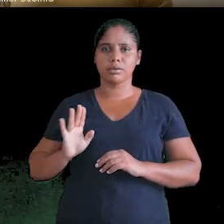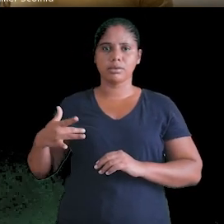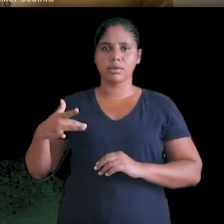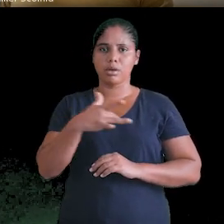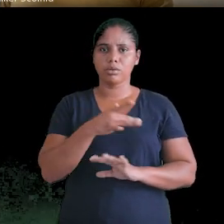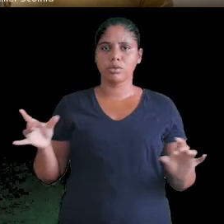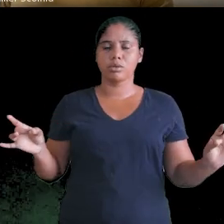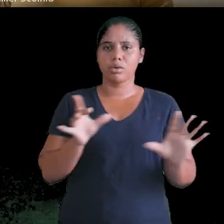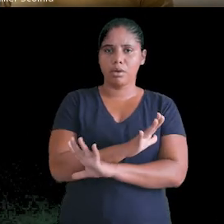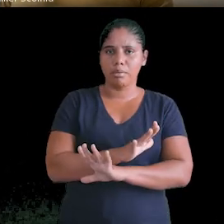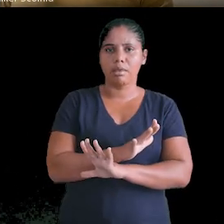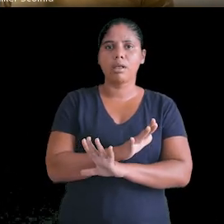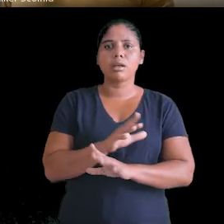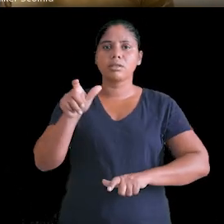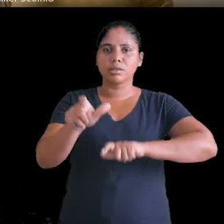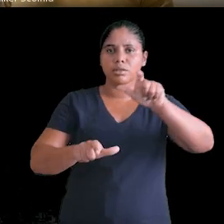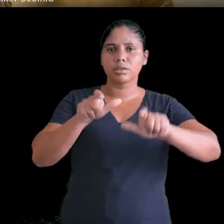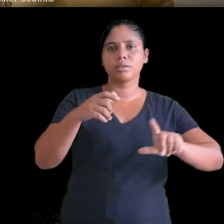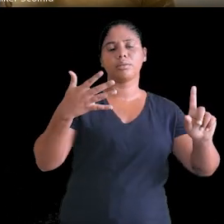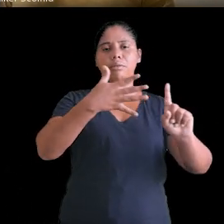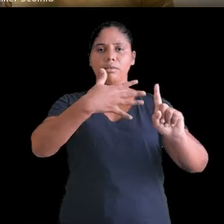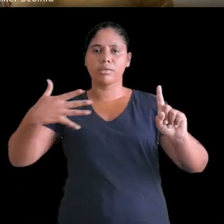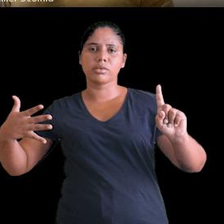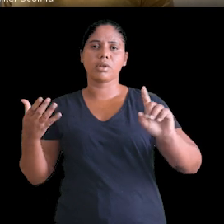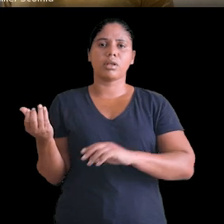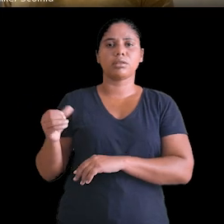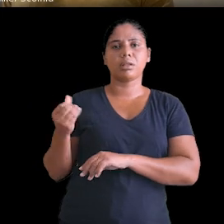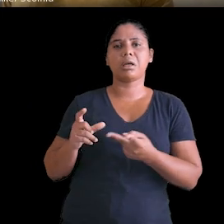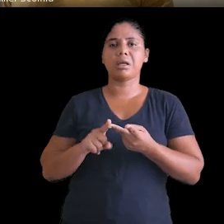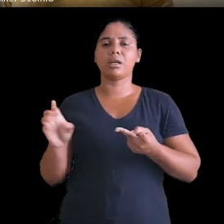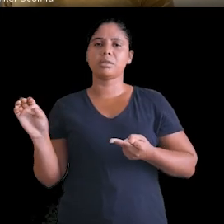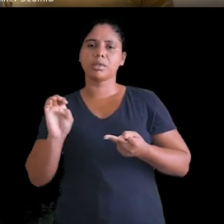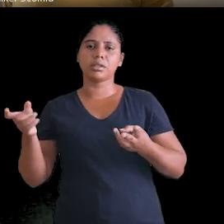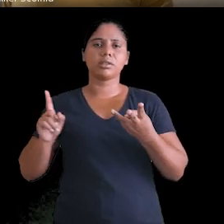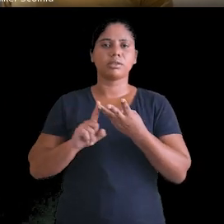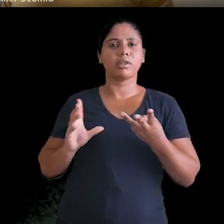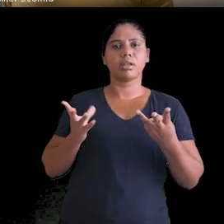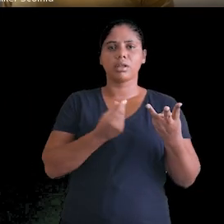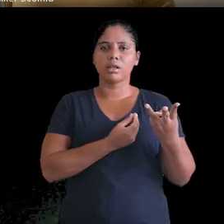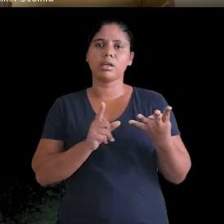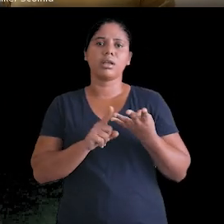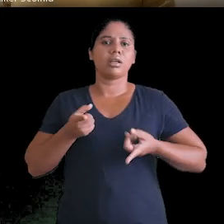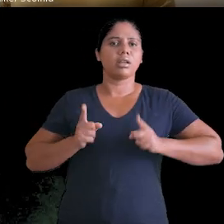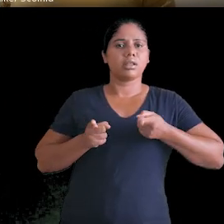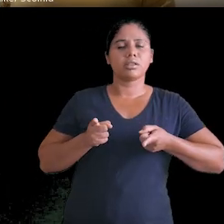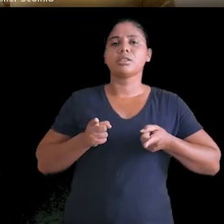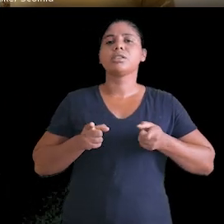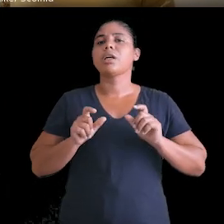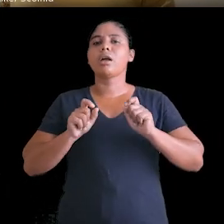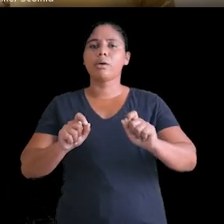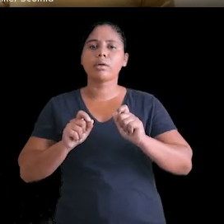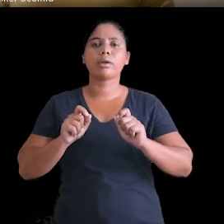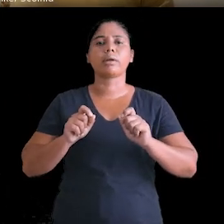Lésbicas, Gays, Bissexuais, Travestis e Transsexuais, que é a política nacional LGBT, que ela é